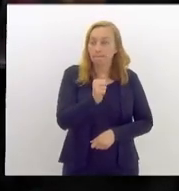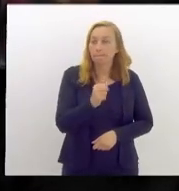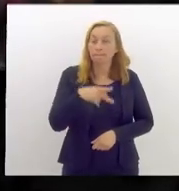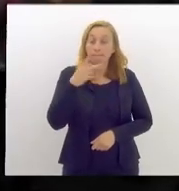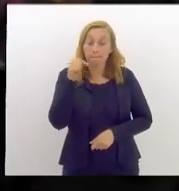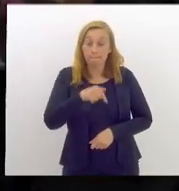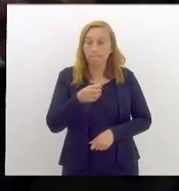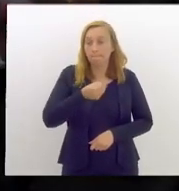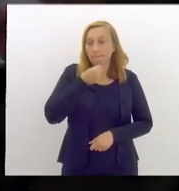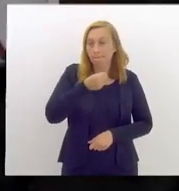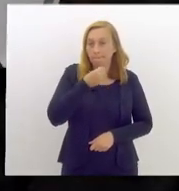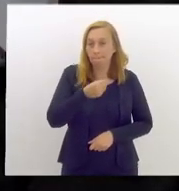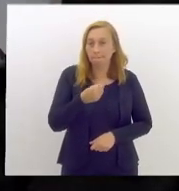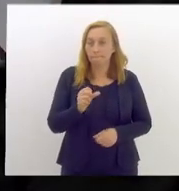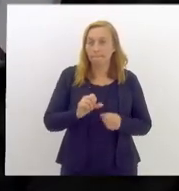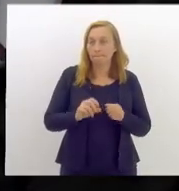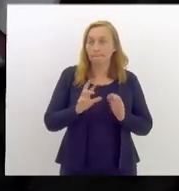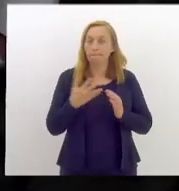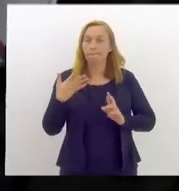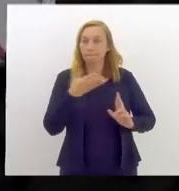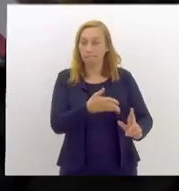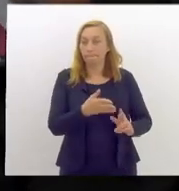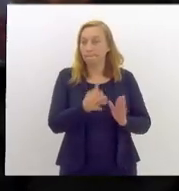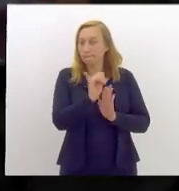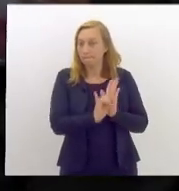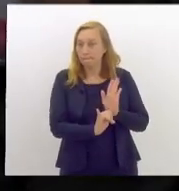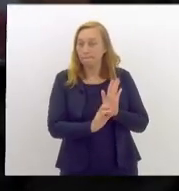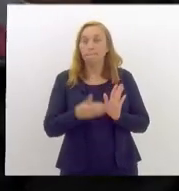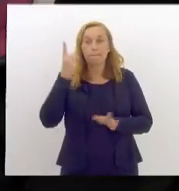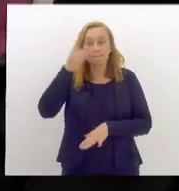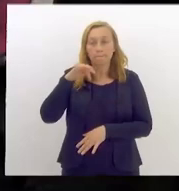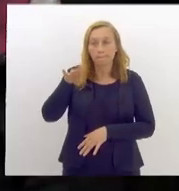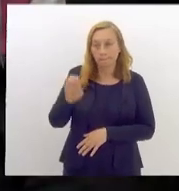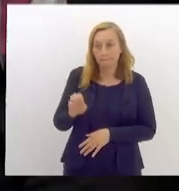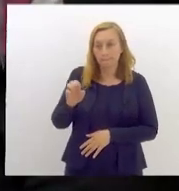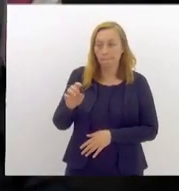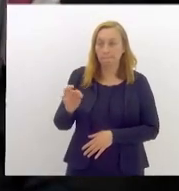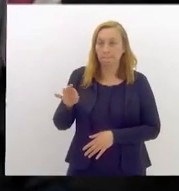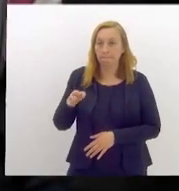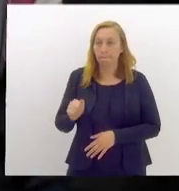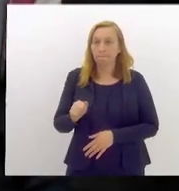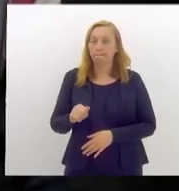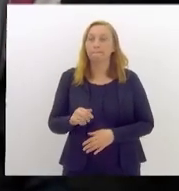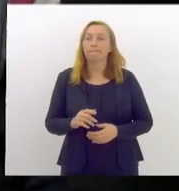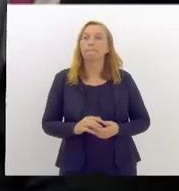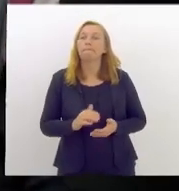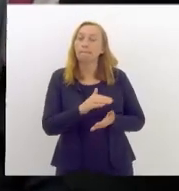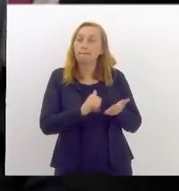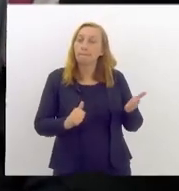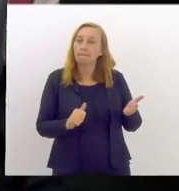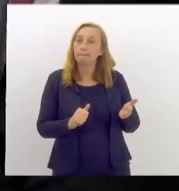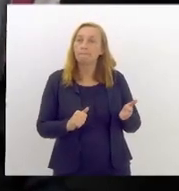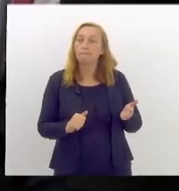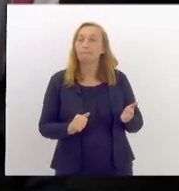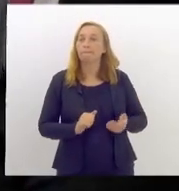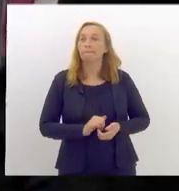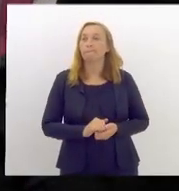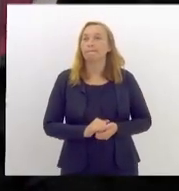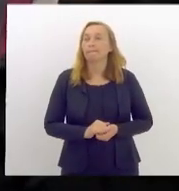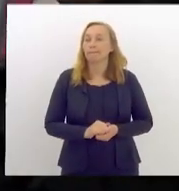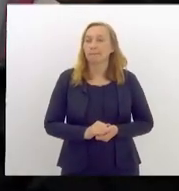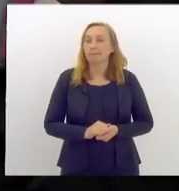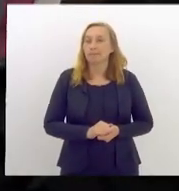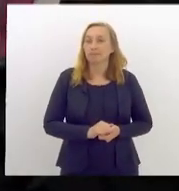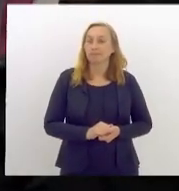falou aqui no microfone fez referência ao relatório do deputado Alexandre Freitas a quem o povo se encarregou de tirar do nosso caminho e o que